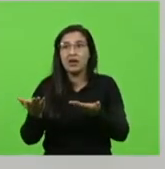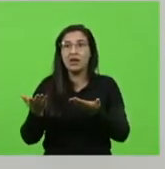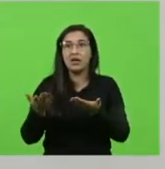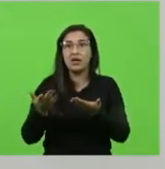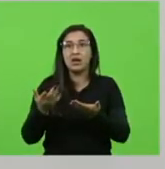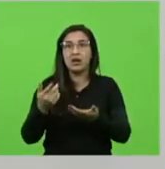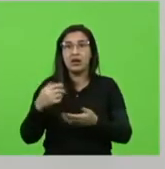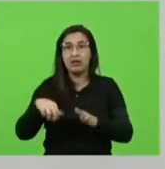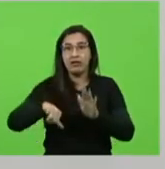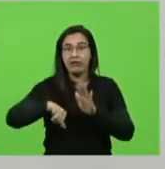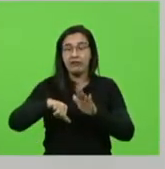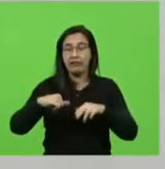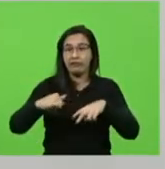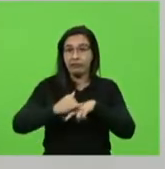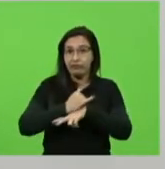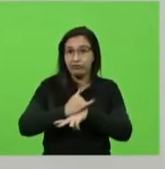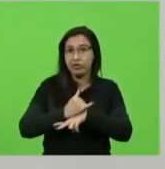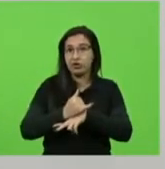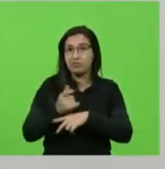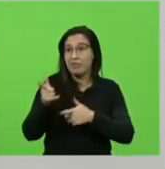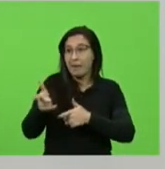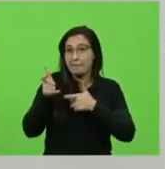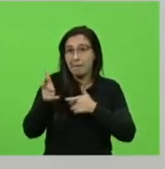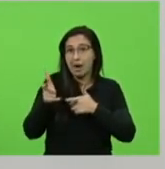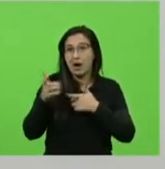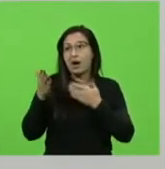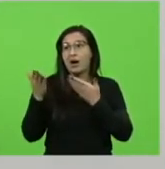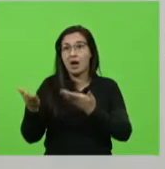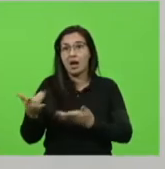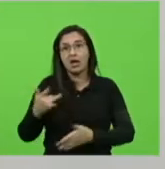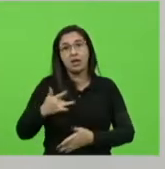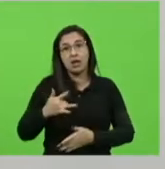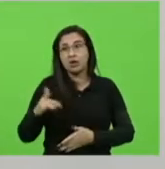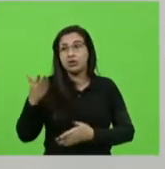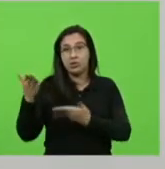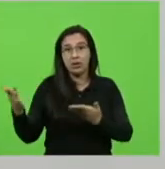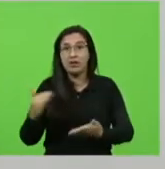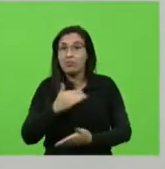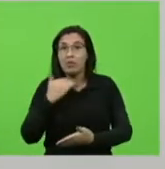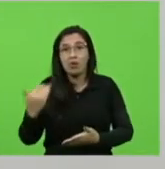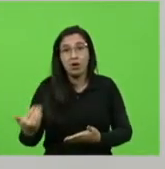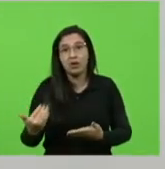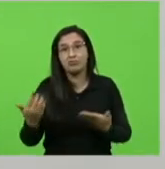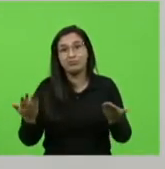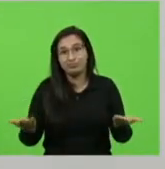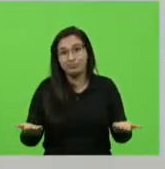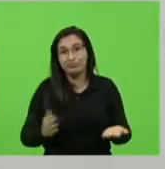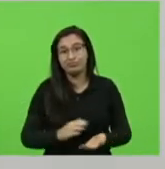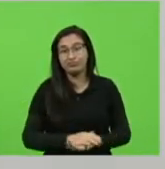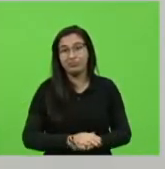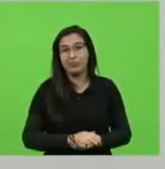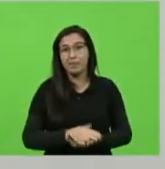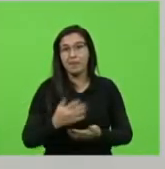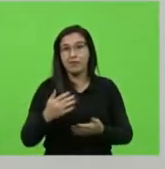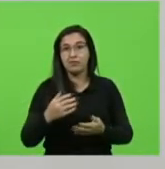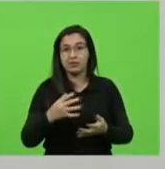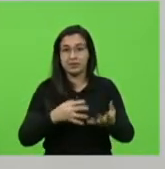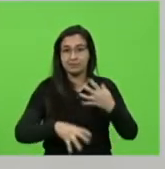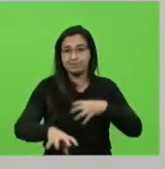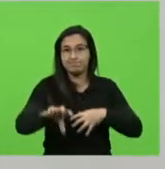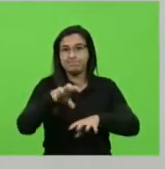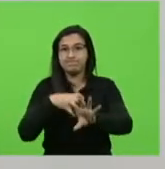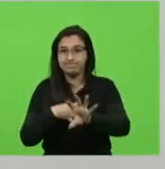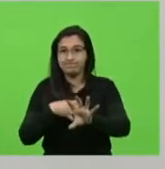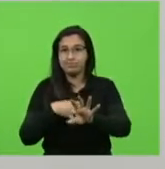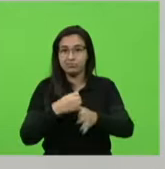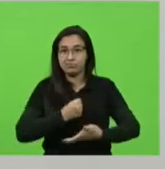essa sim tem a pena perpétua decretada, que foi a morte. Coloquem-se no lugar dela, coloquem-se